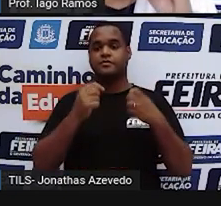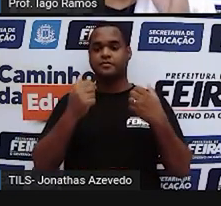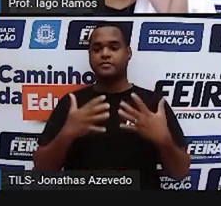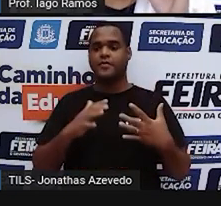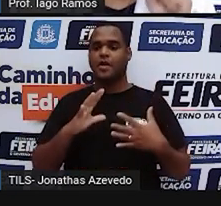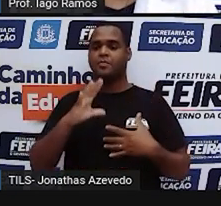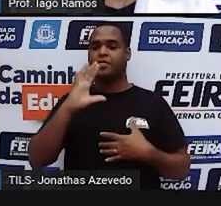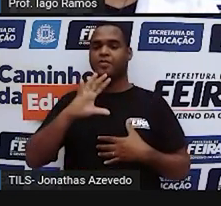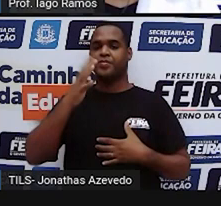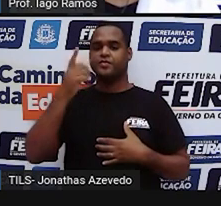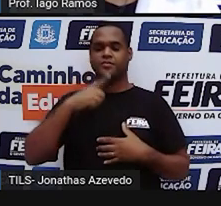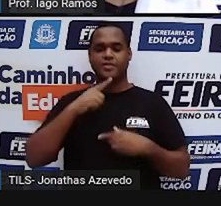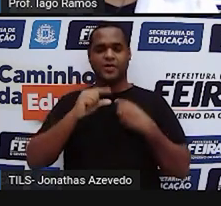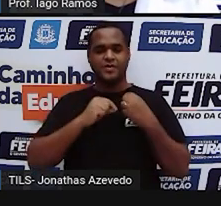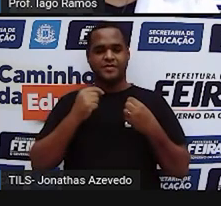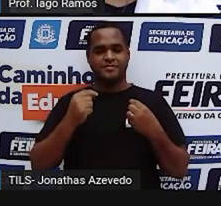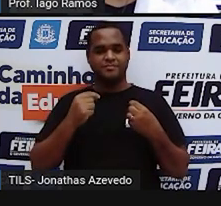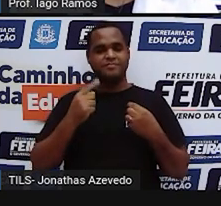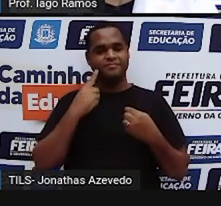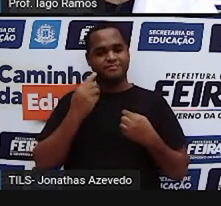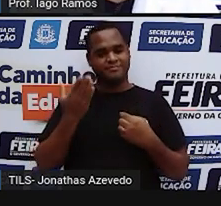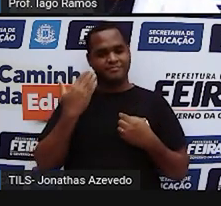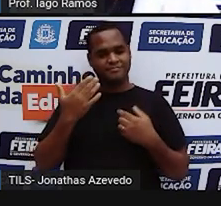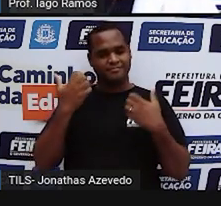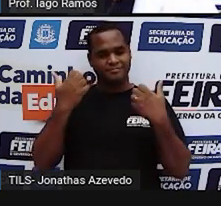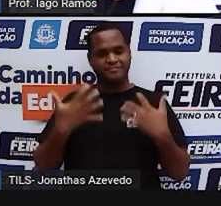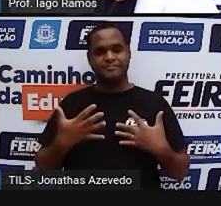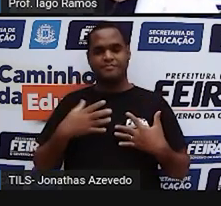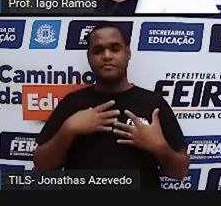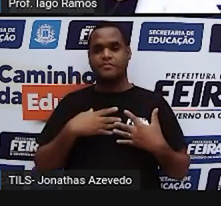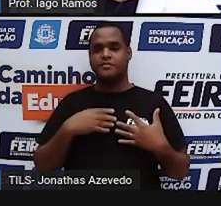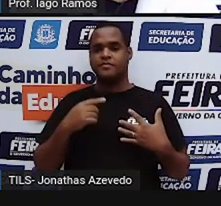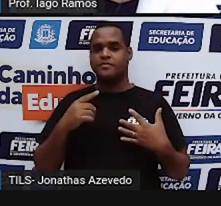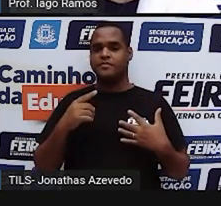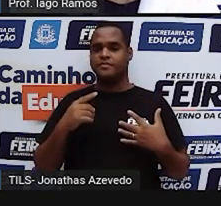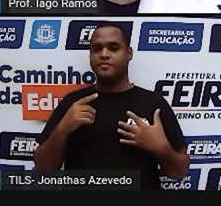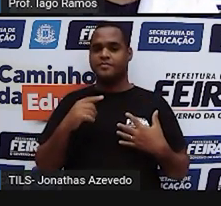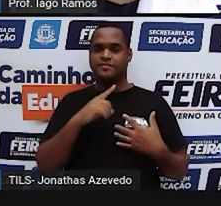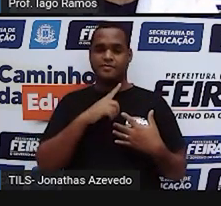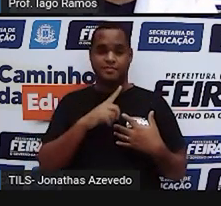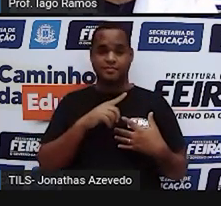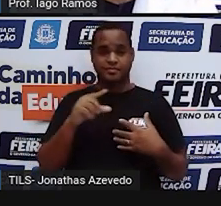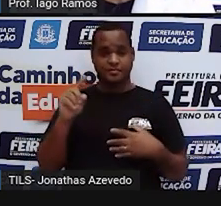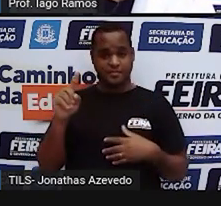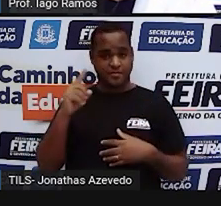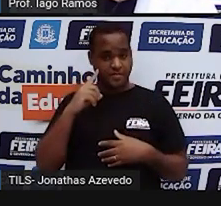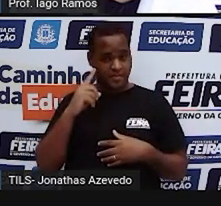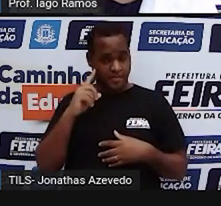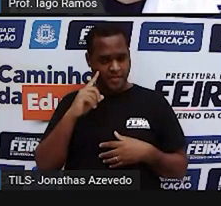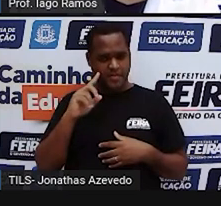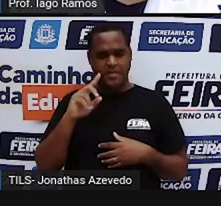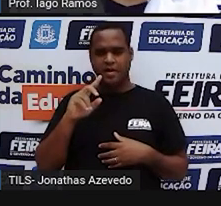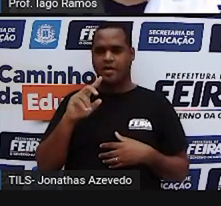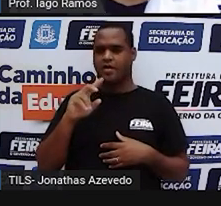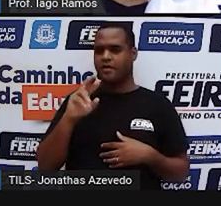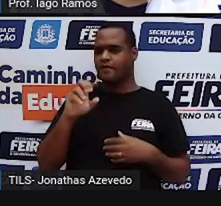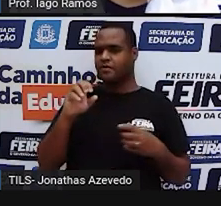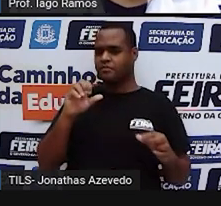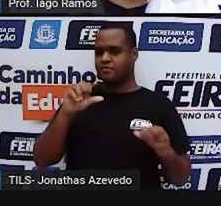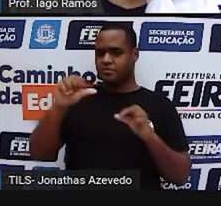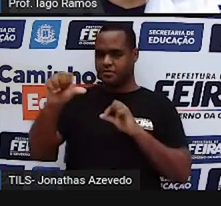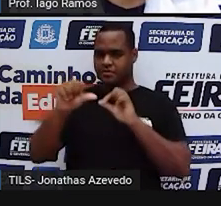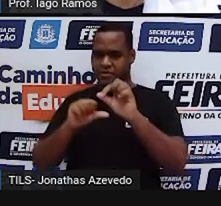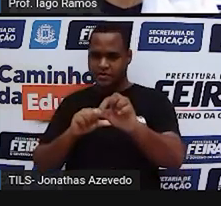acontece ali a variação o seguinte ó vem comigo a gente chama isso de variação inversa porque variação